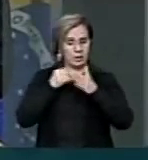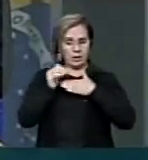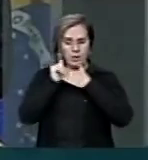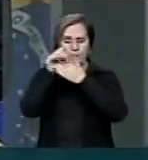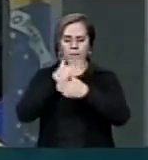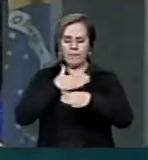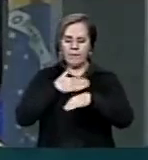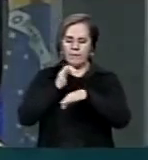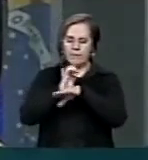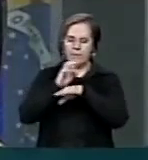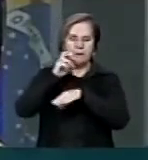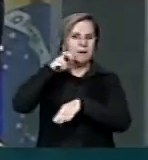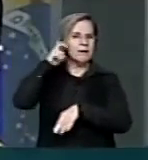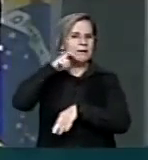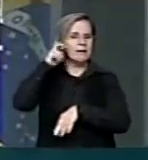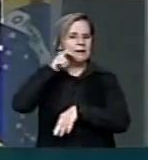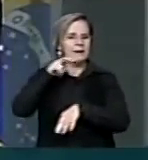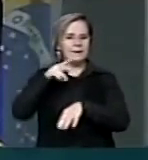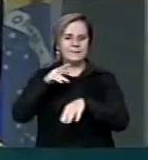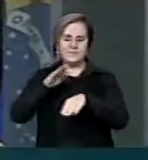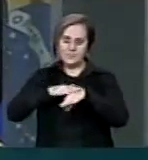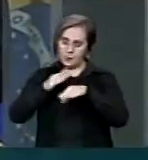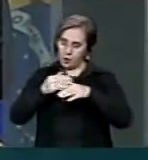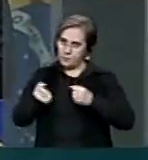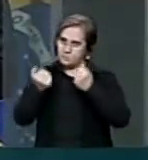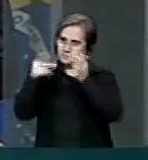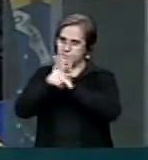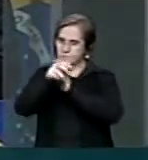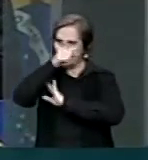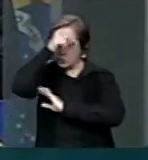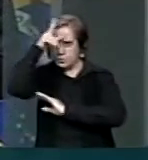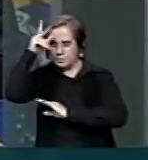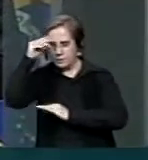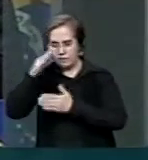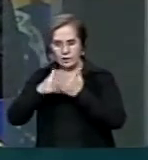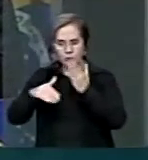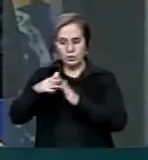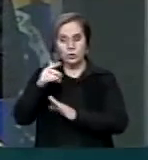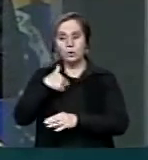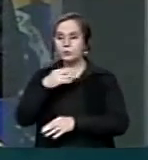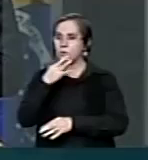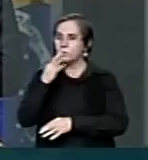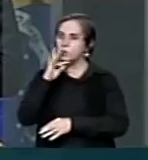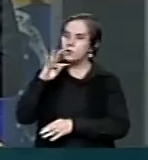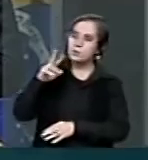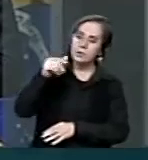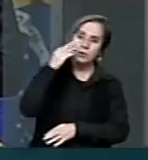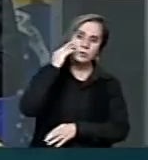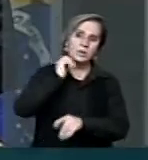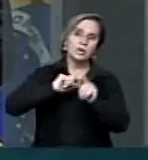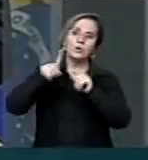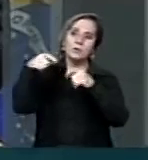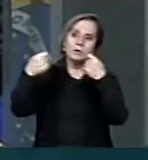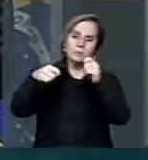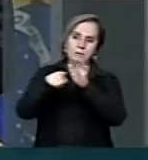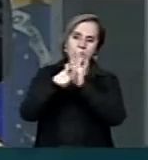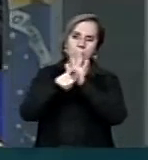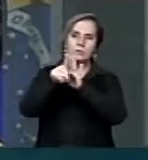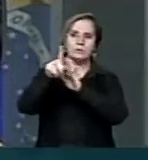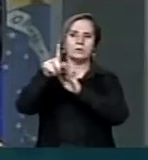estado, para o Rio Grande do Norte, ouvindo aos meus prefeitos. Eu sei exatamente o que é que os prefeitos desejam, porque